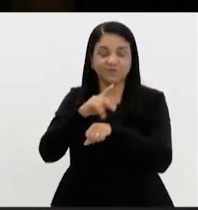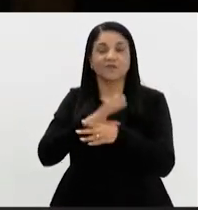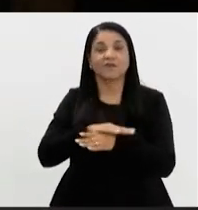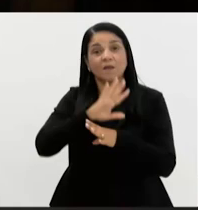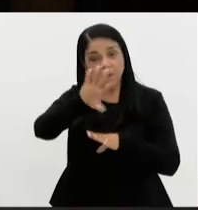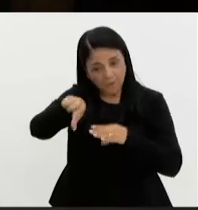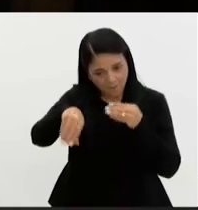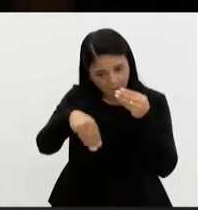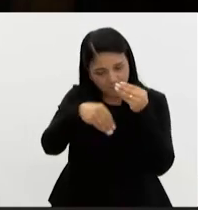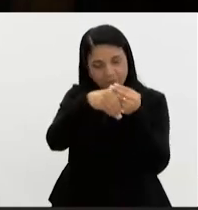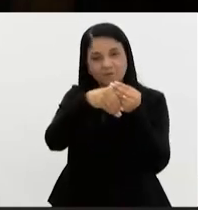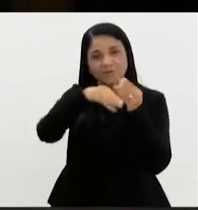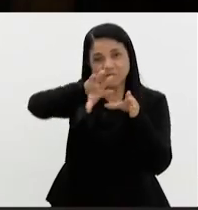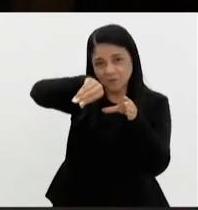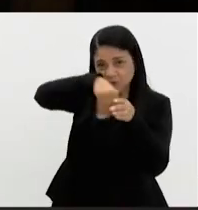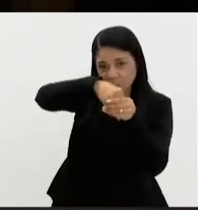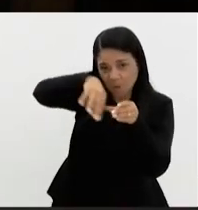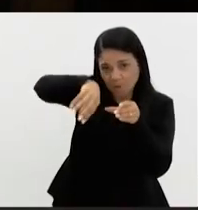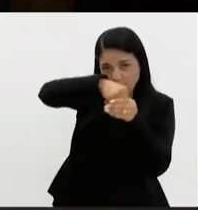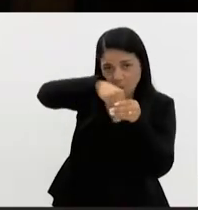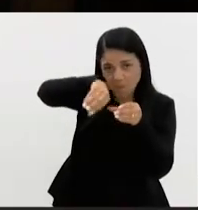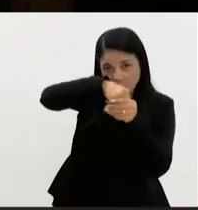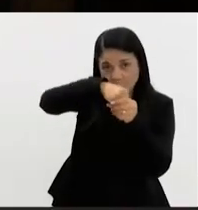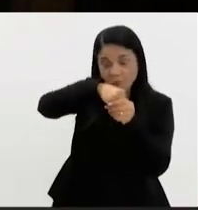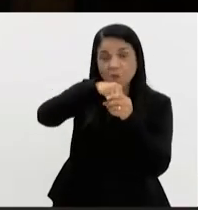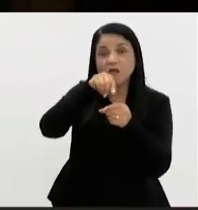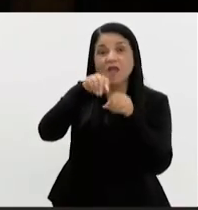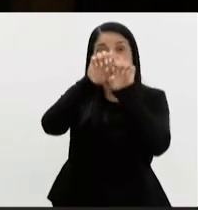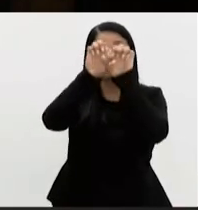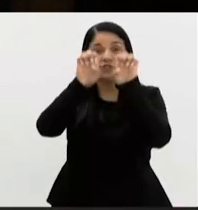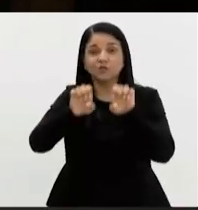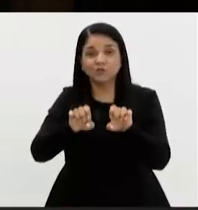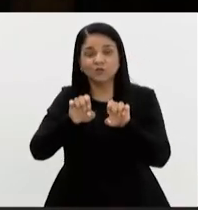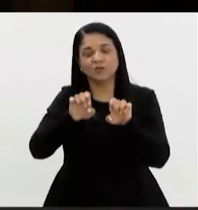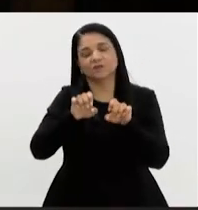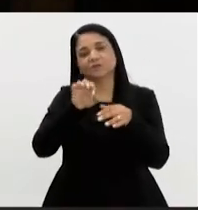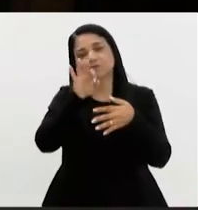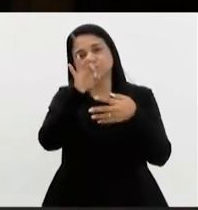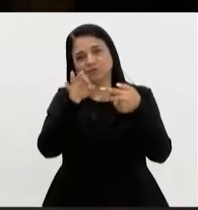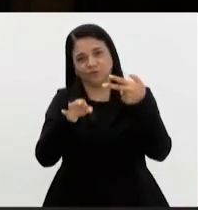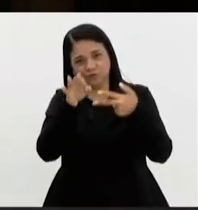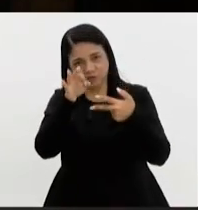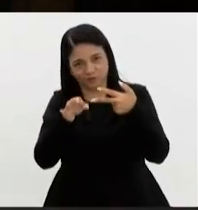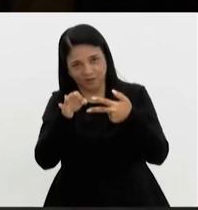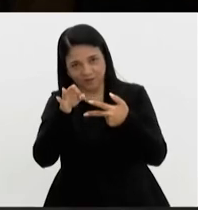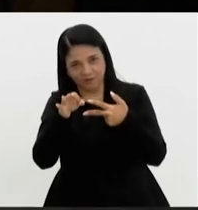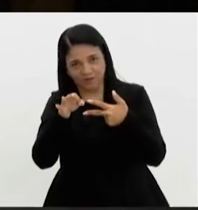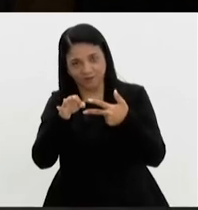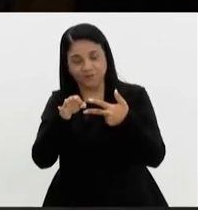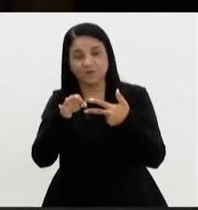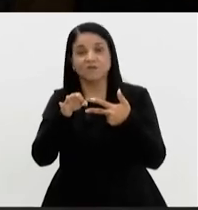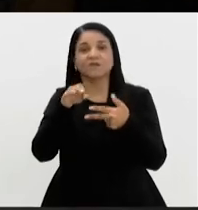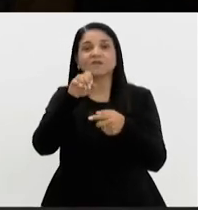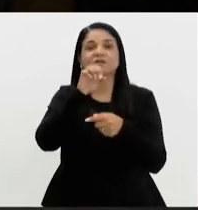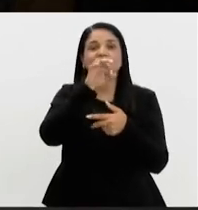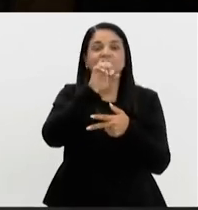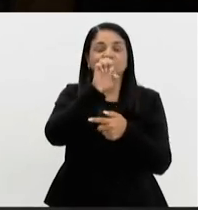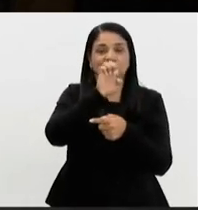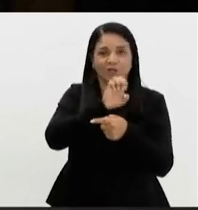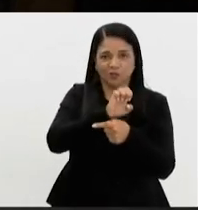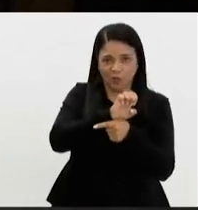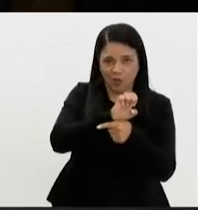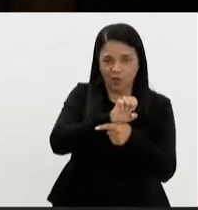incorporamos também eu disse há pouco o a estrutura do Judiciário um judiciário Estadual um